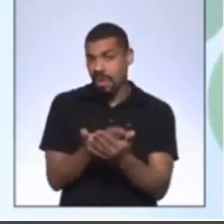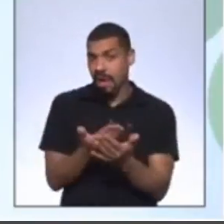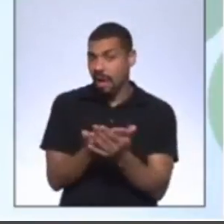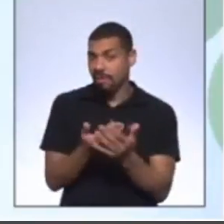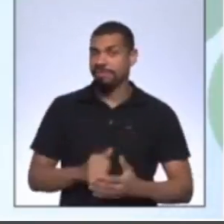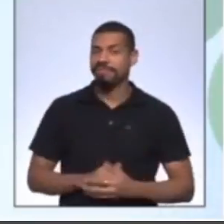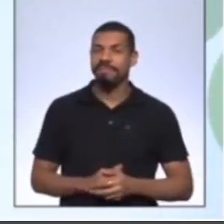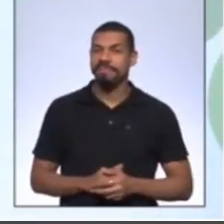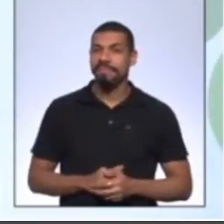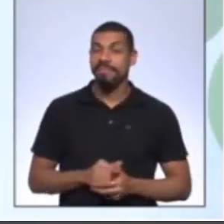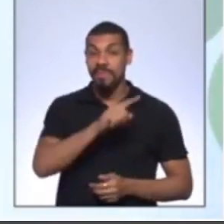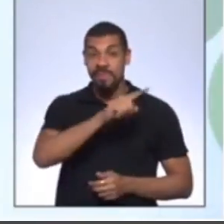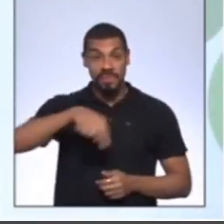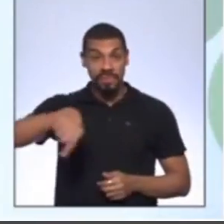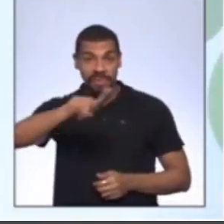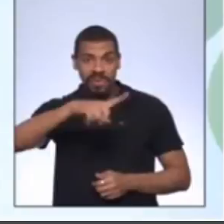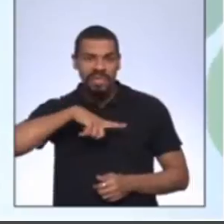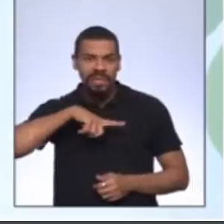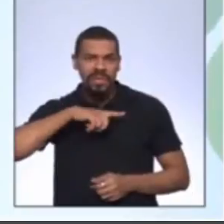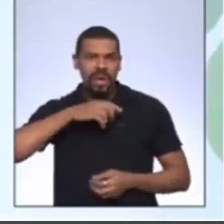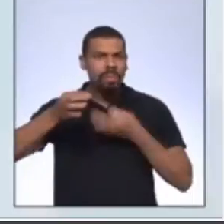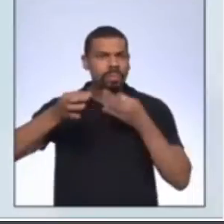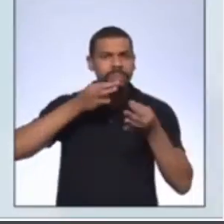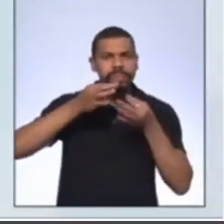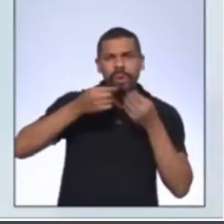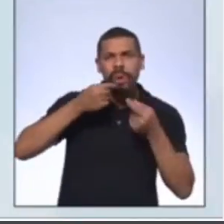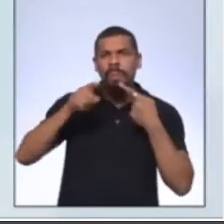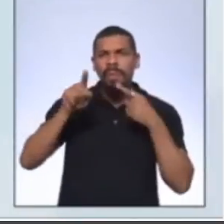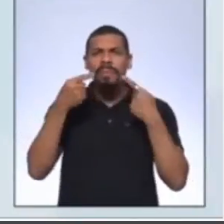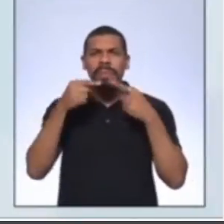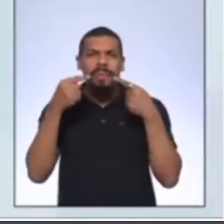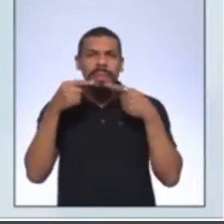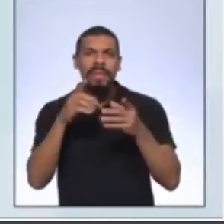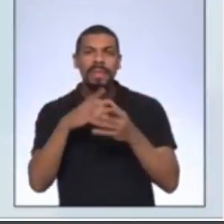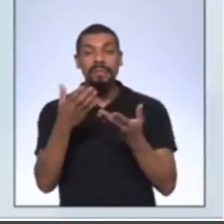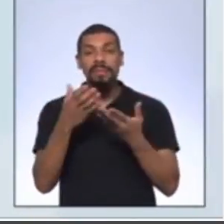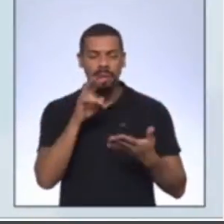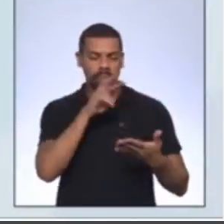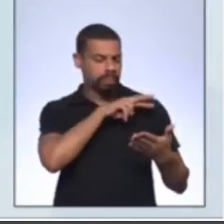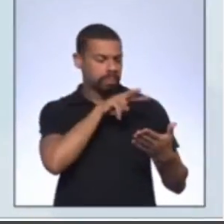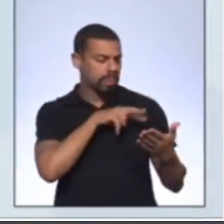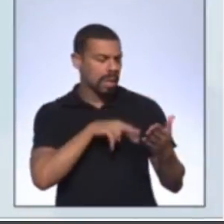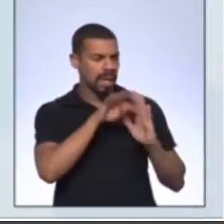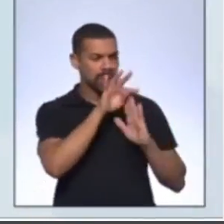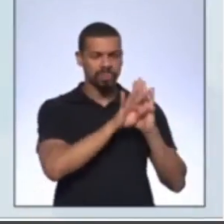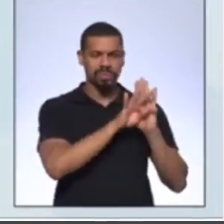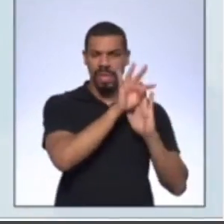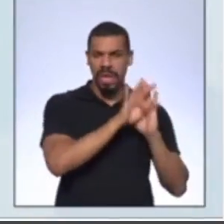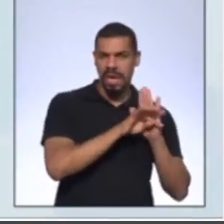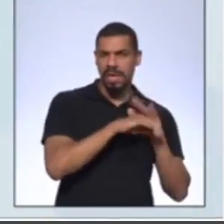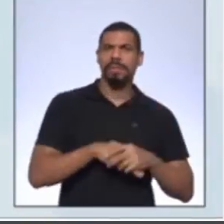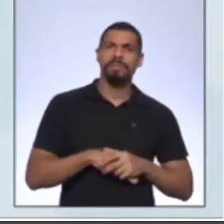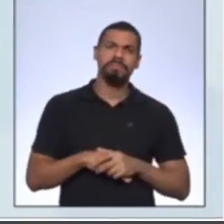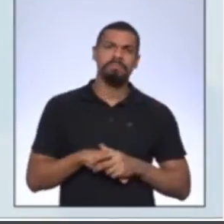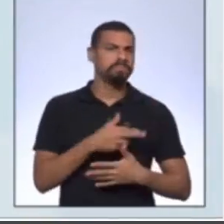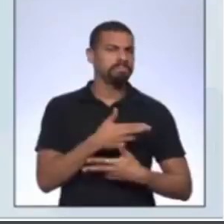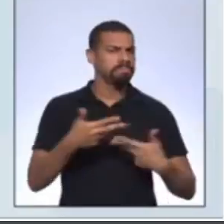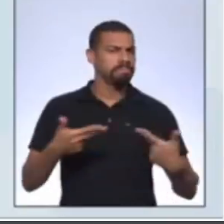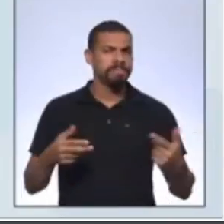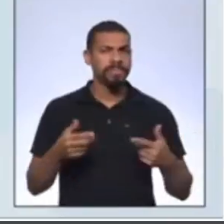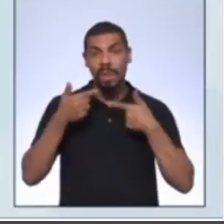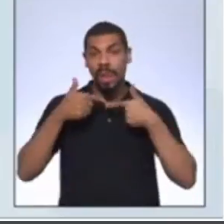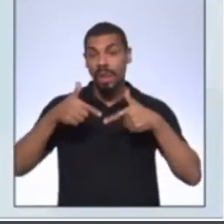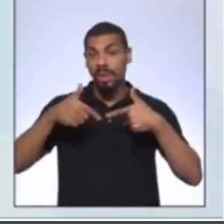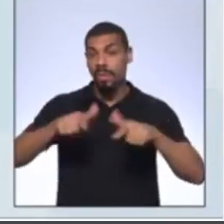que vocês então consiga se posicionar criticamente né quando vocês verem algum texto né em diversas linguagens